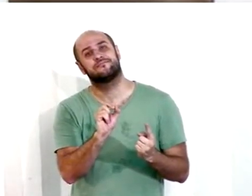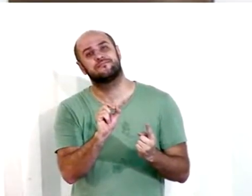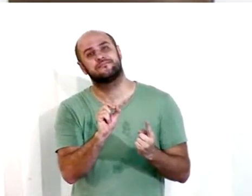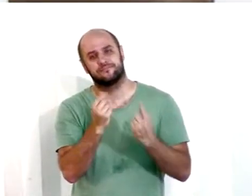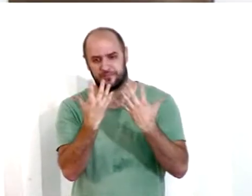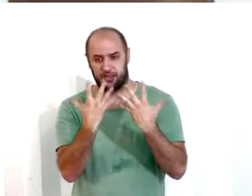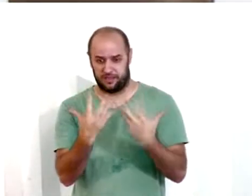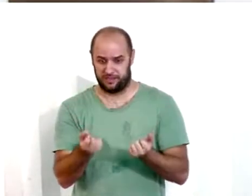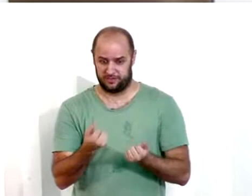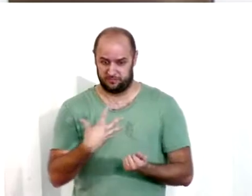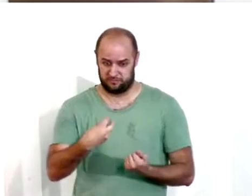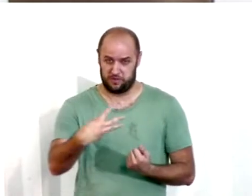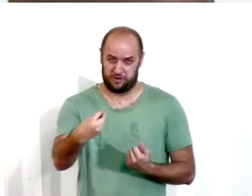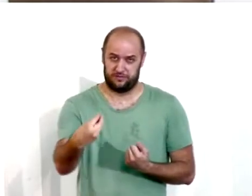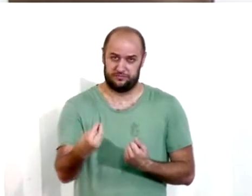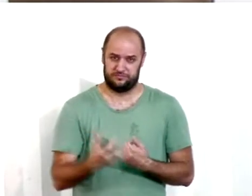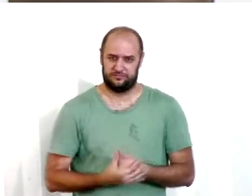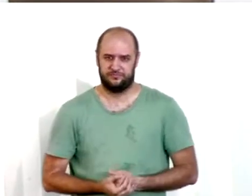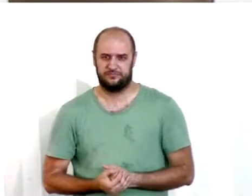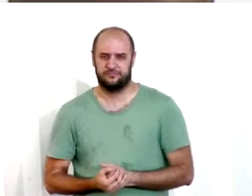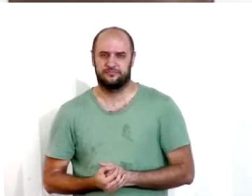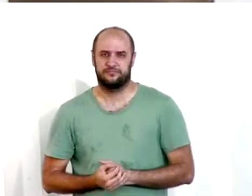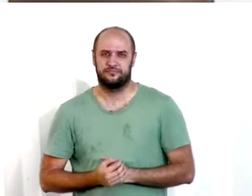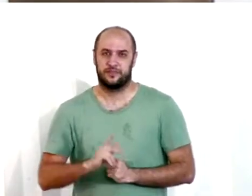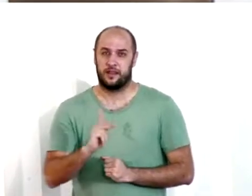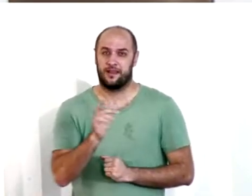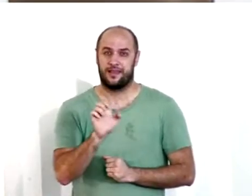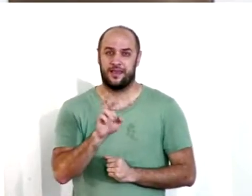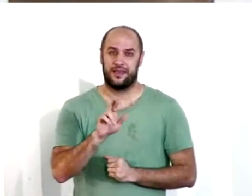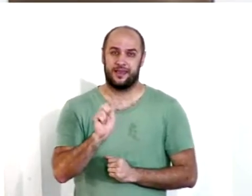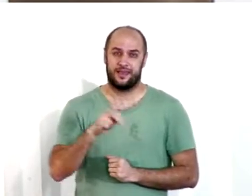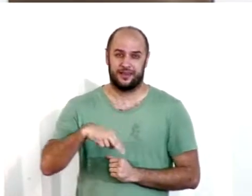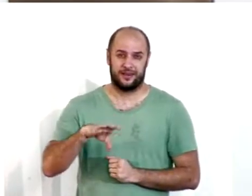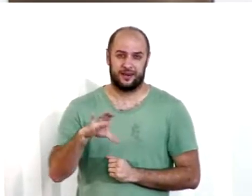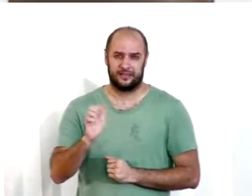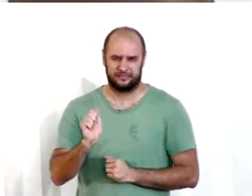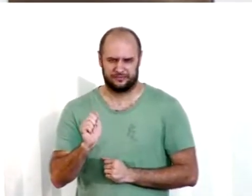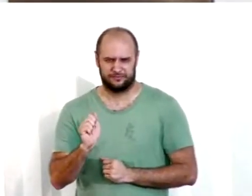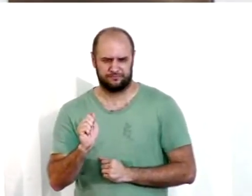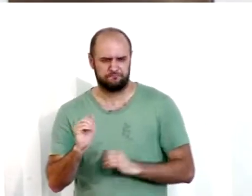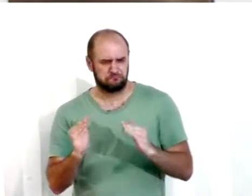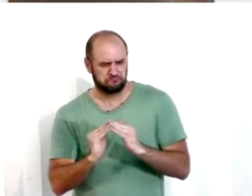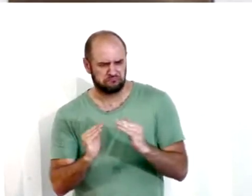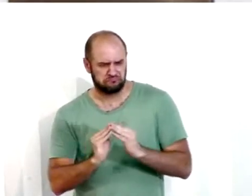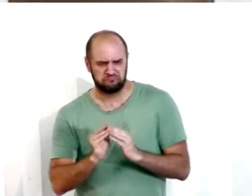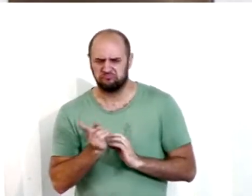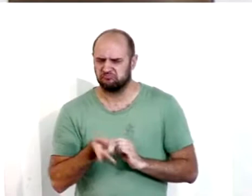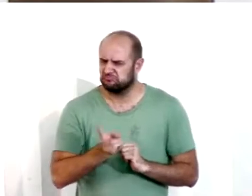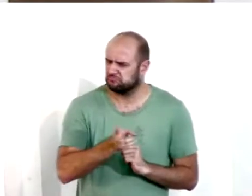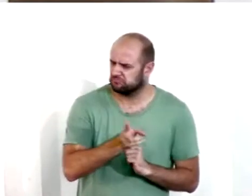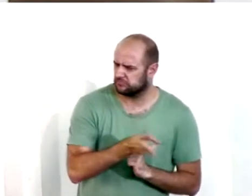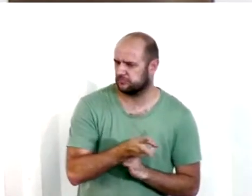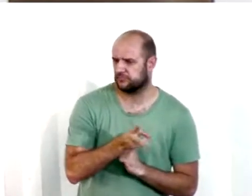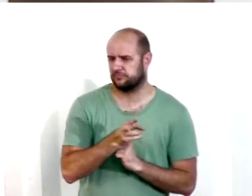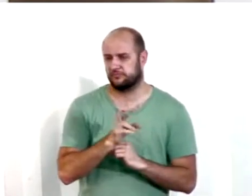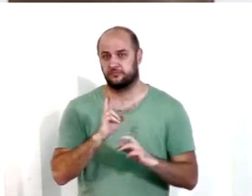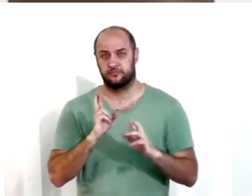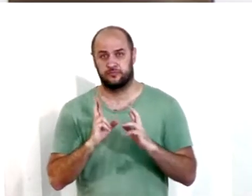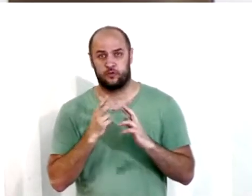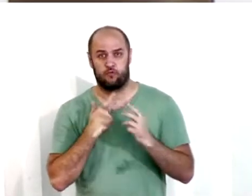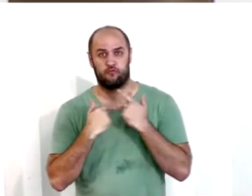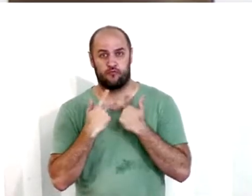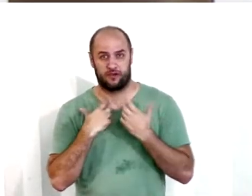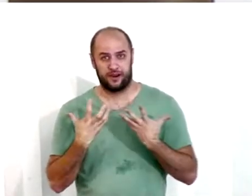receber uma herança, não é mesmo? Quem casa sem a expectativa de ter